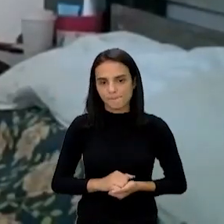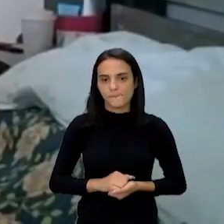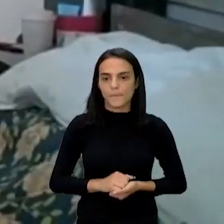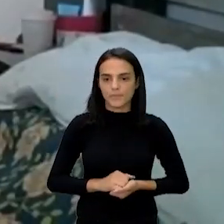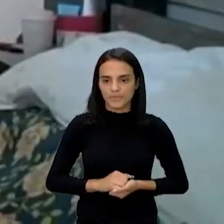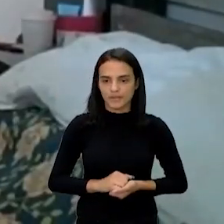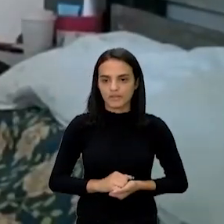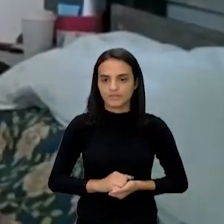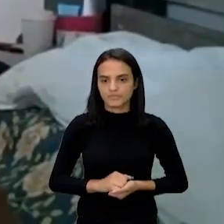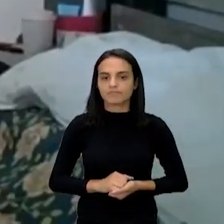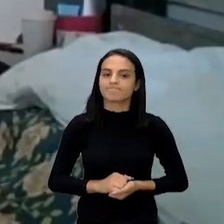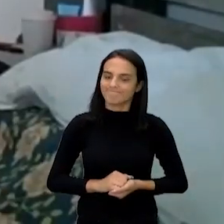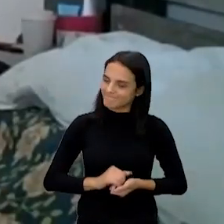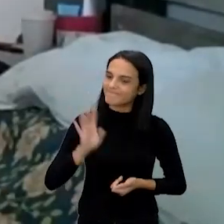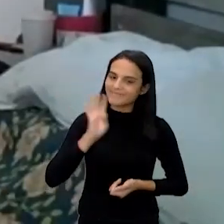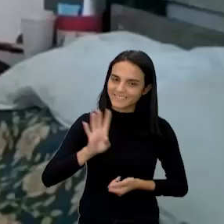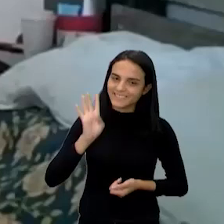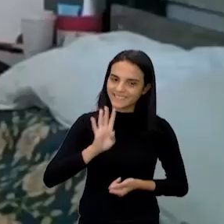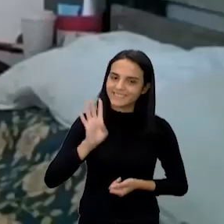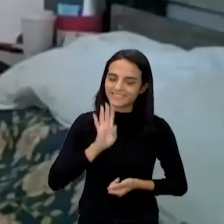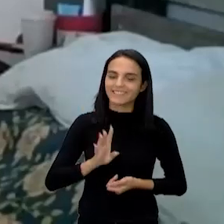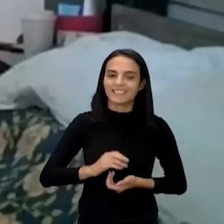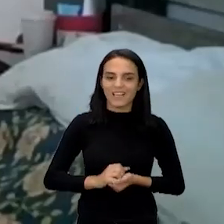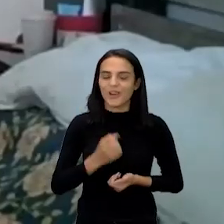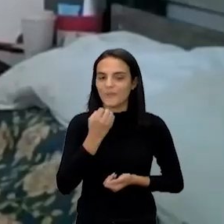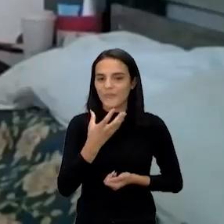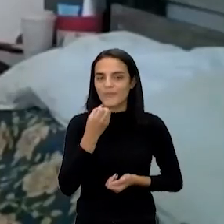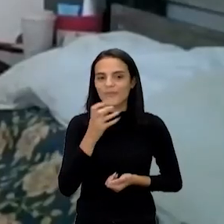isso. Legal, Robson, legal.